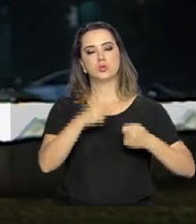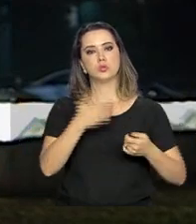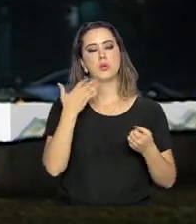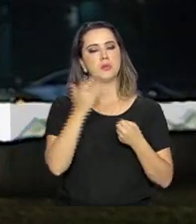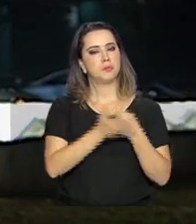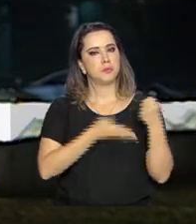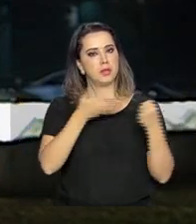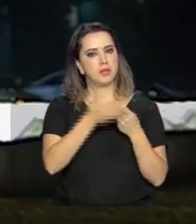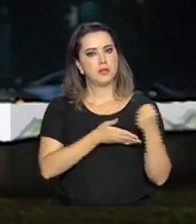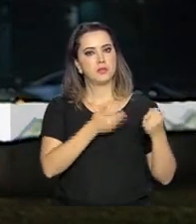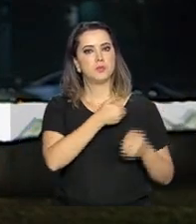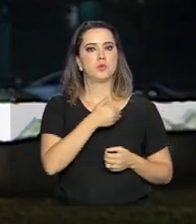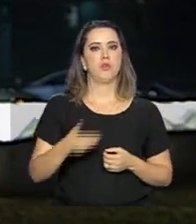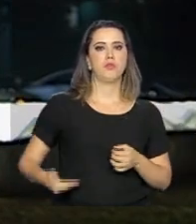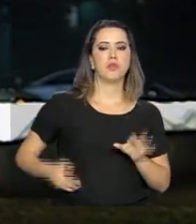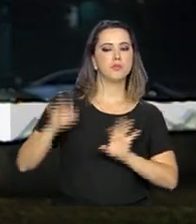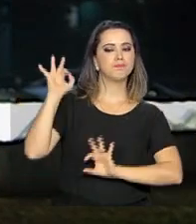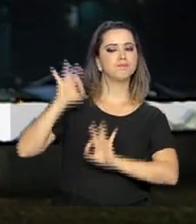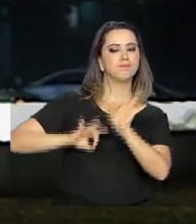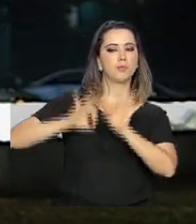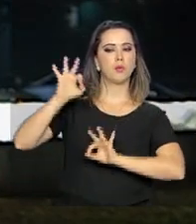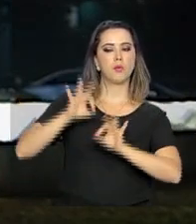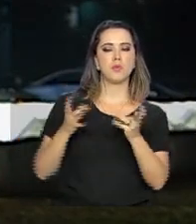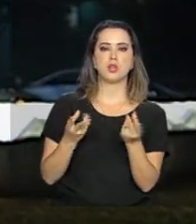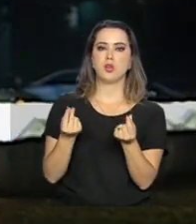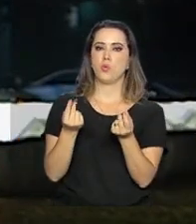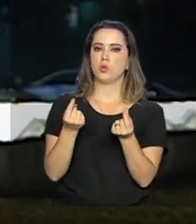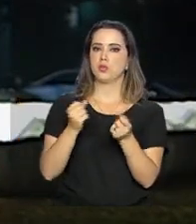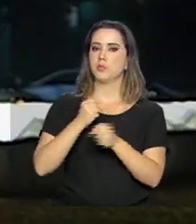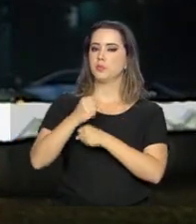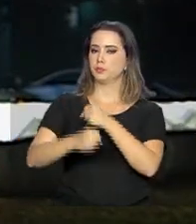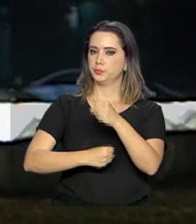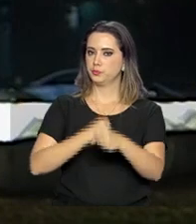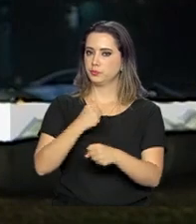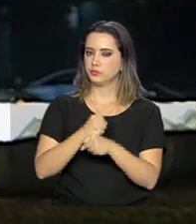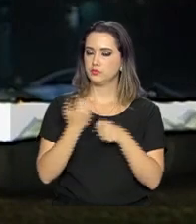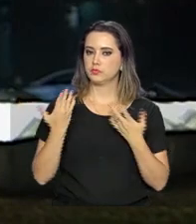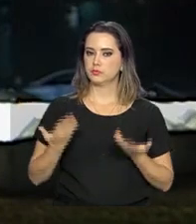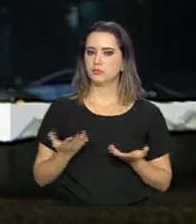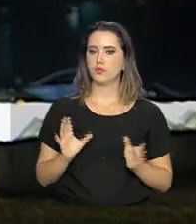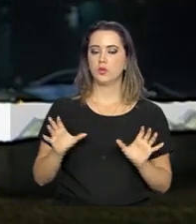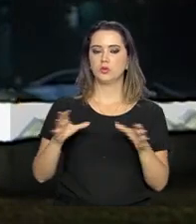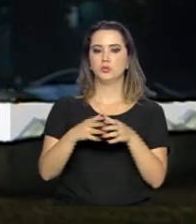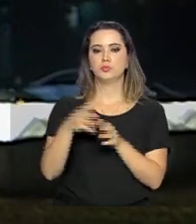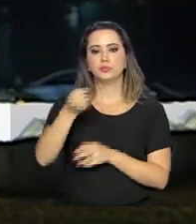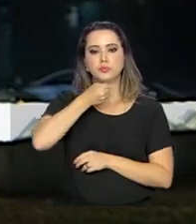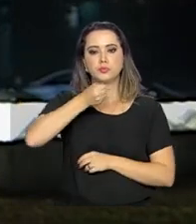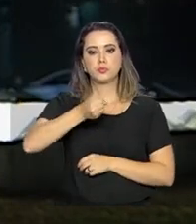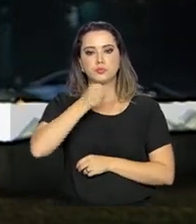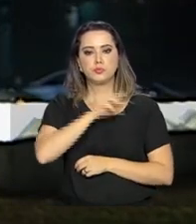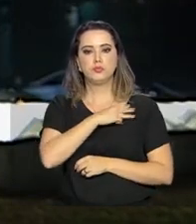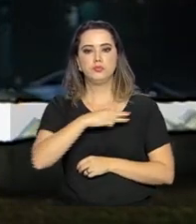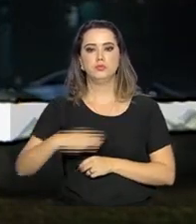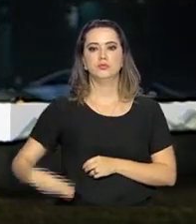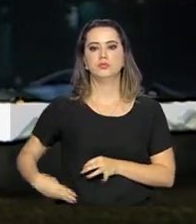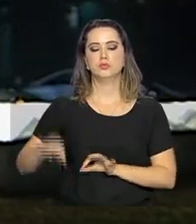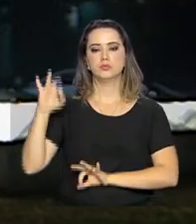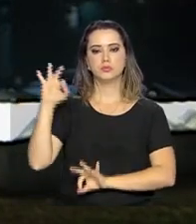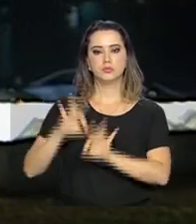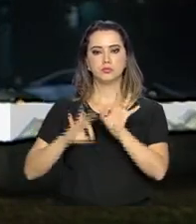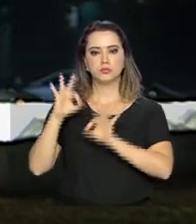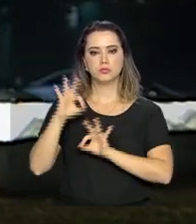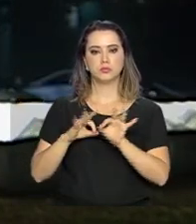de base para o governo elaborar o orçamento da união do ano que vem durante coletiva à imprensa o ministro do planejamento